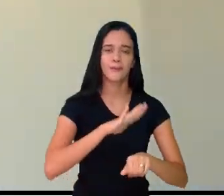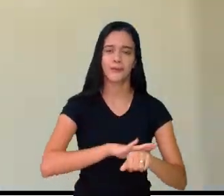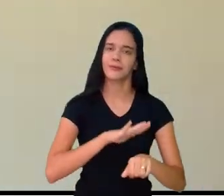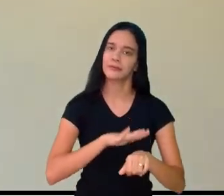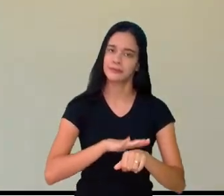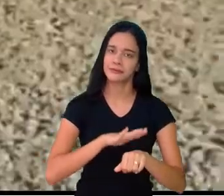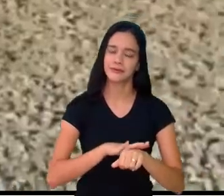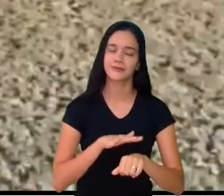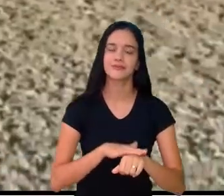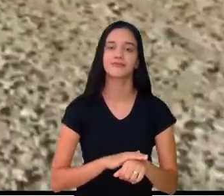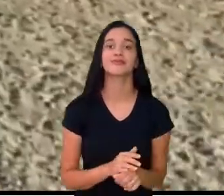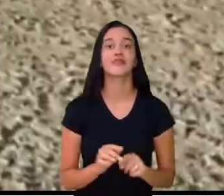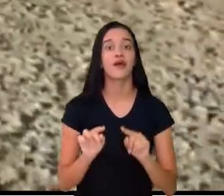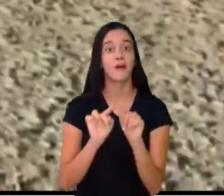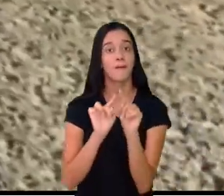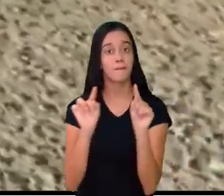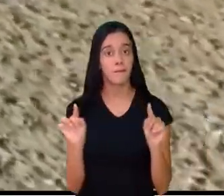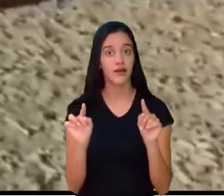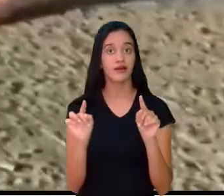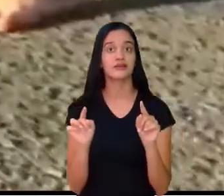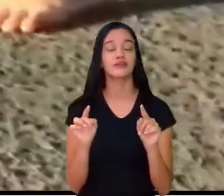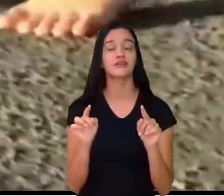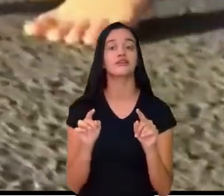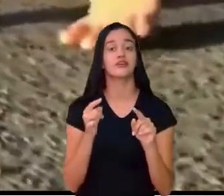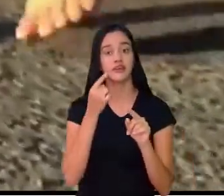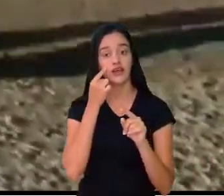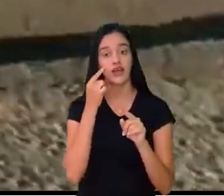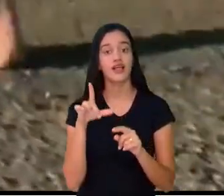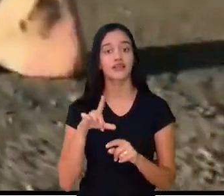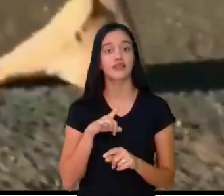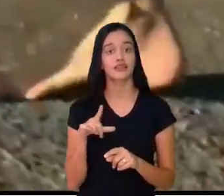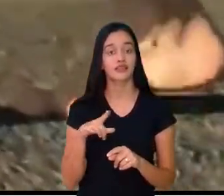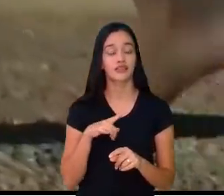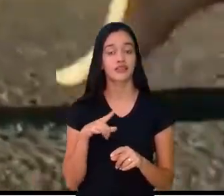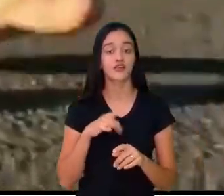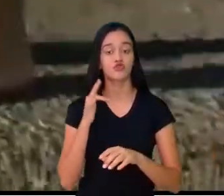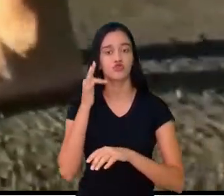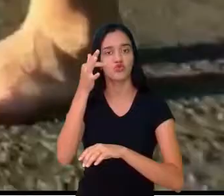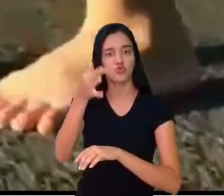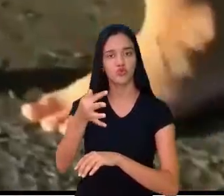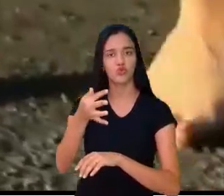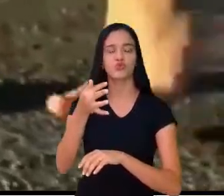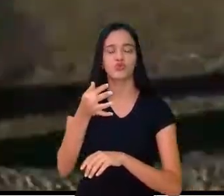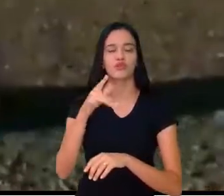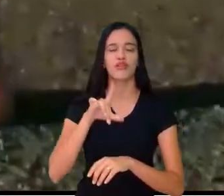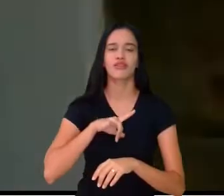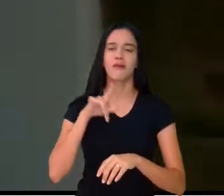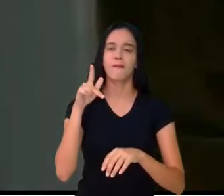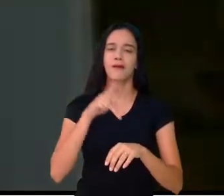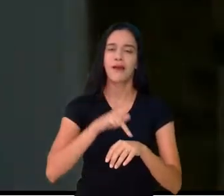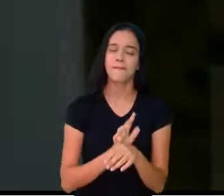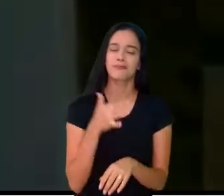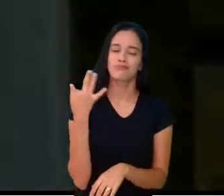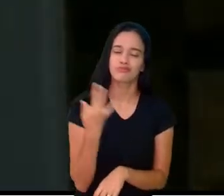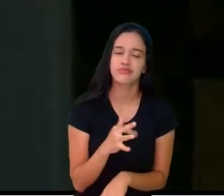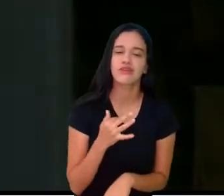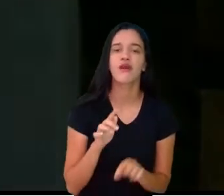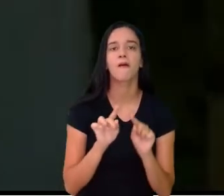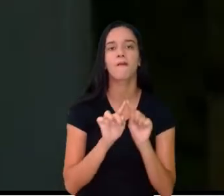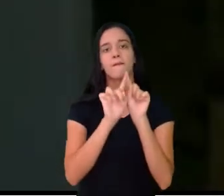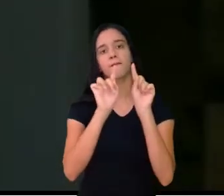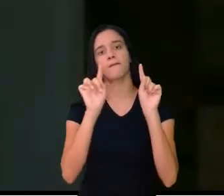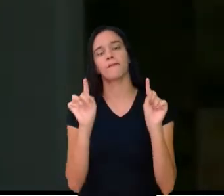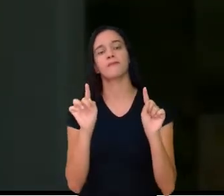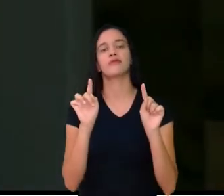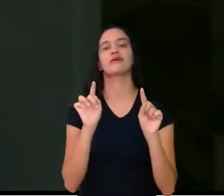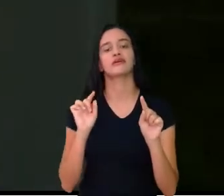passageira. Porém, como todos os caminhos possuem pedras e algumas que machucam muito, mas com todos